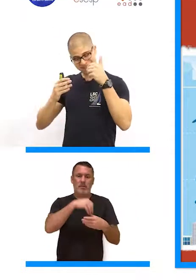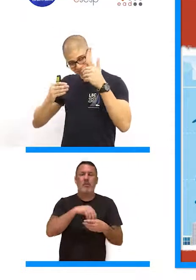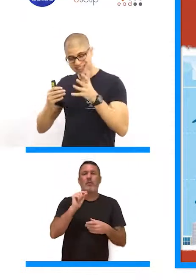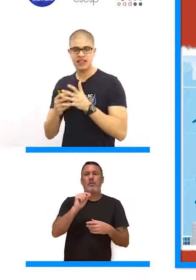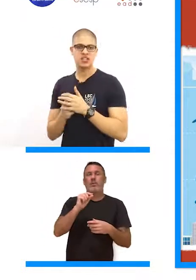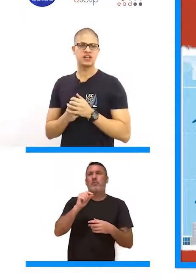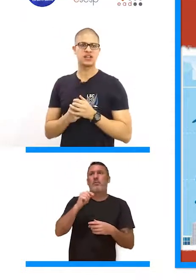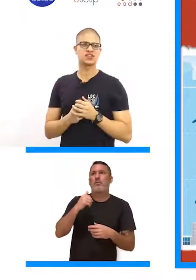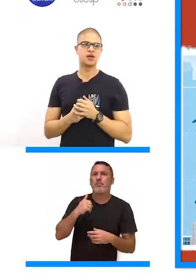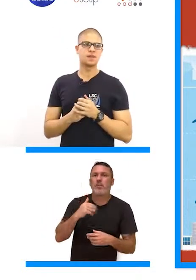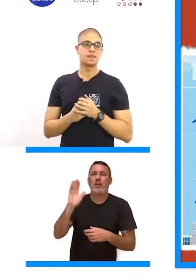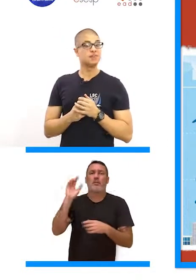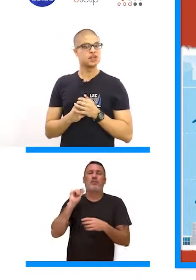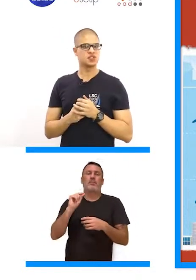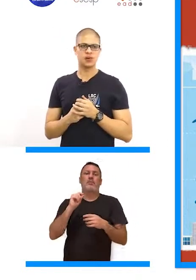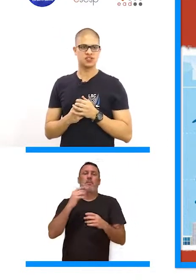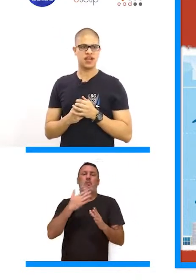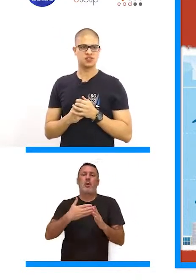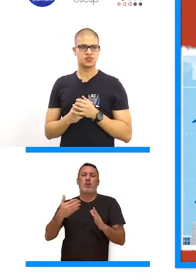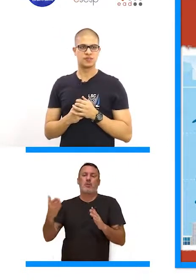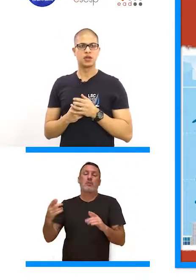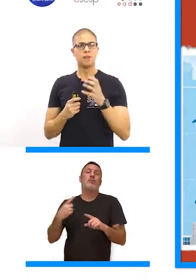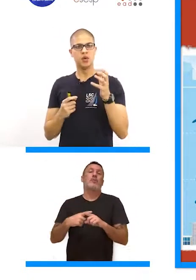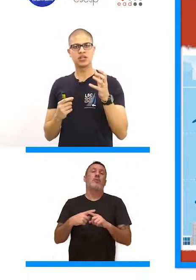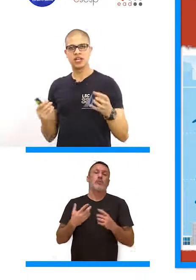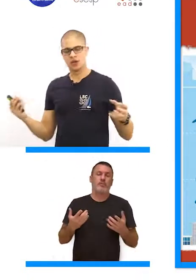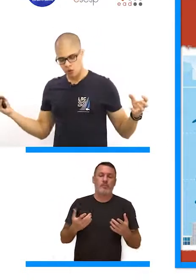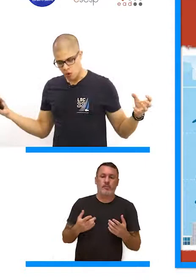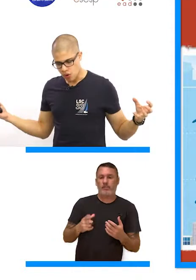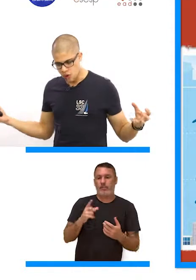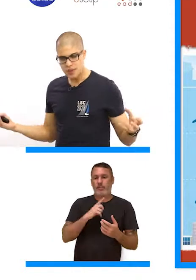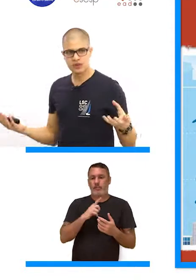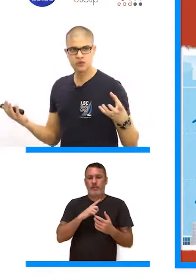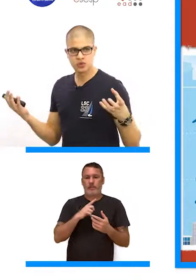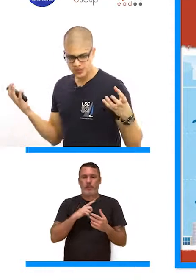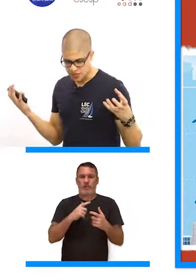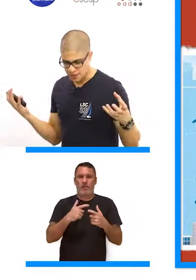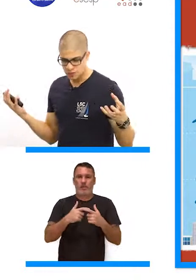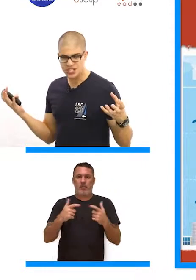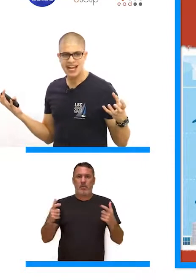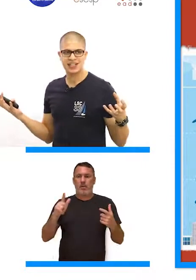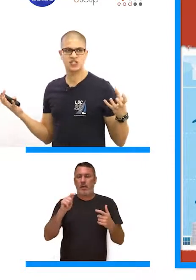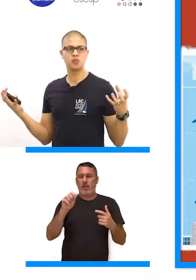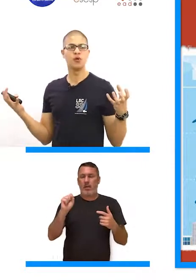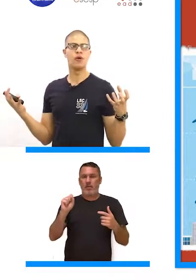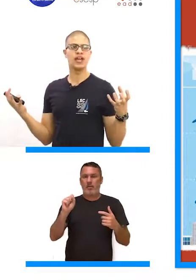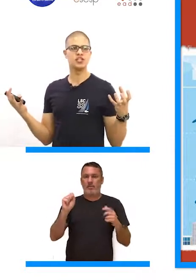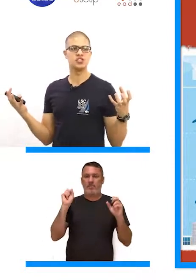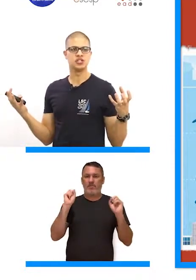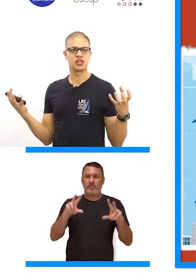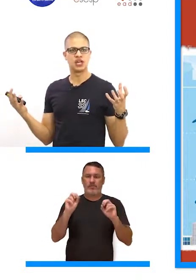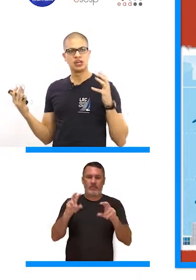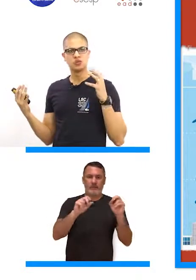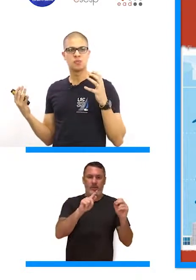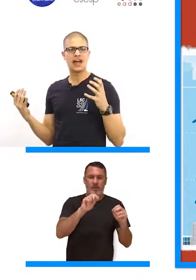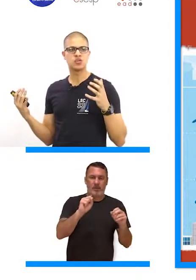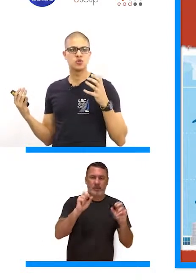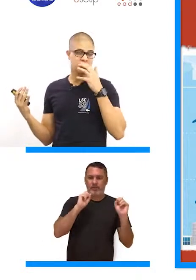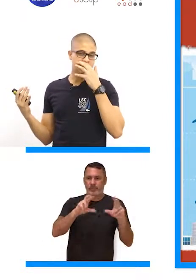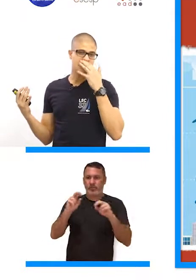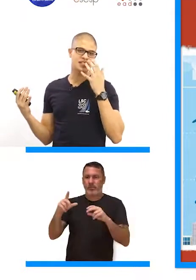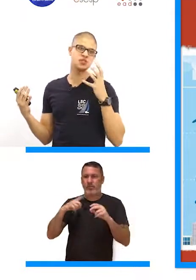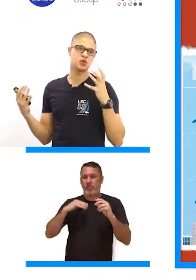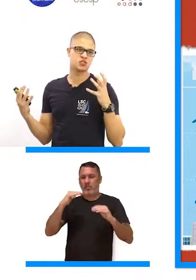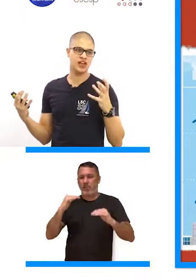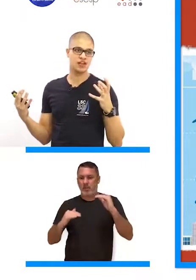uma intensificação desse processo. Por quê? Com o aumento do lançamento de gases poluentes nos